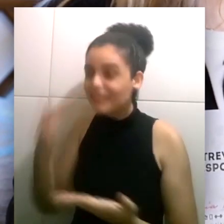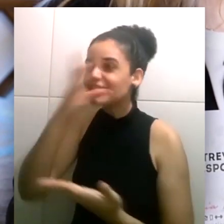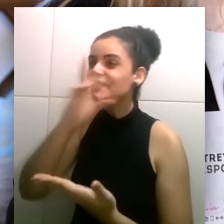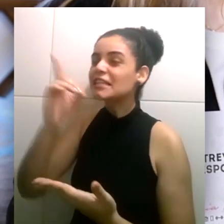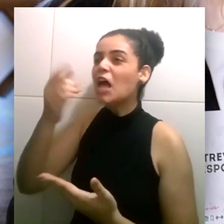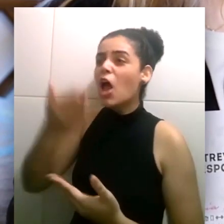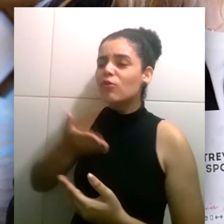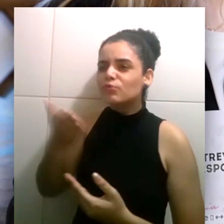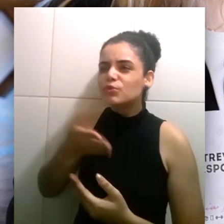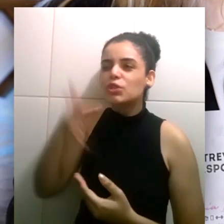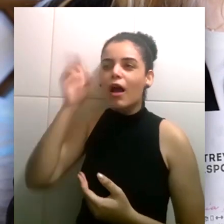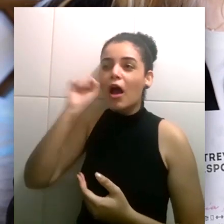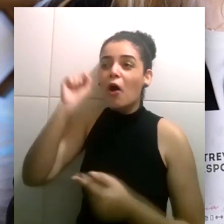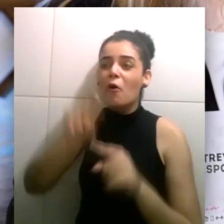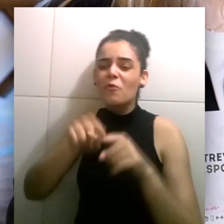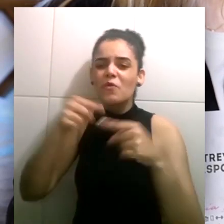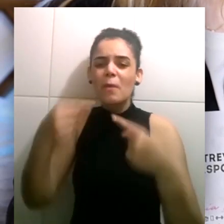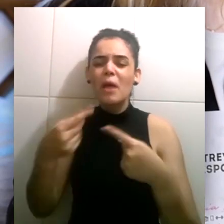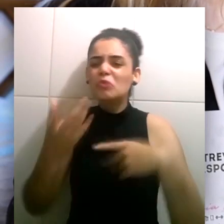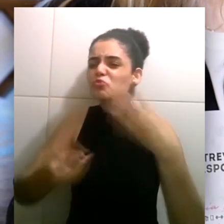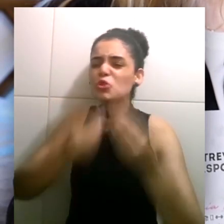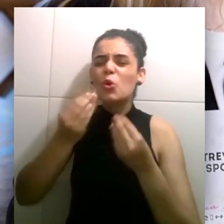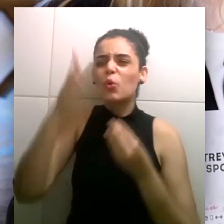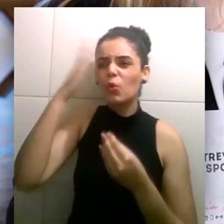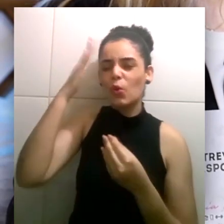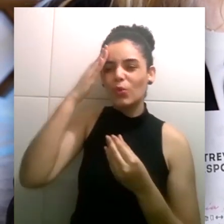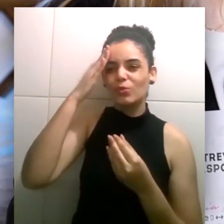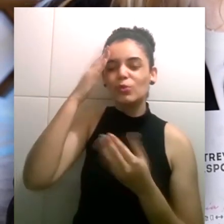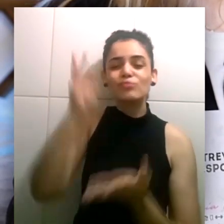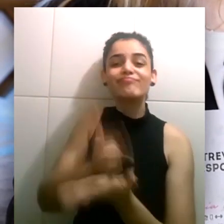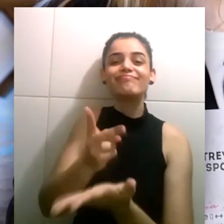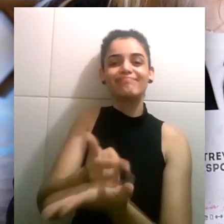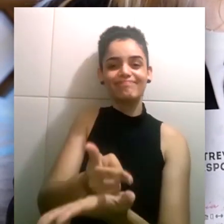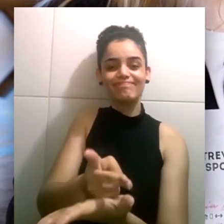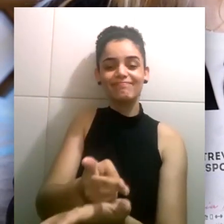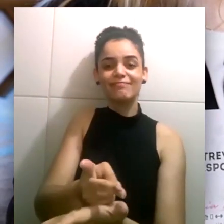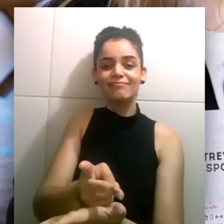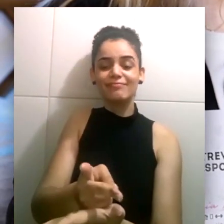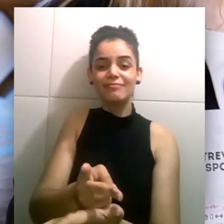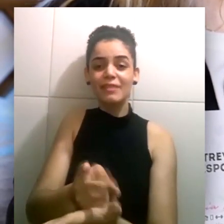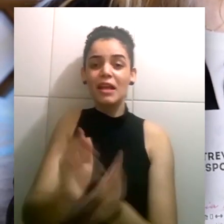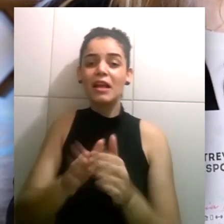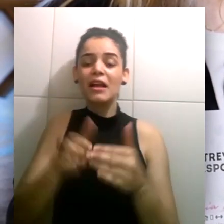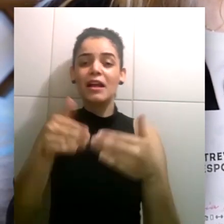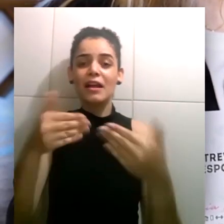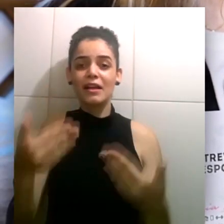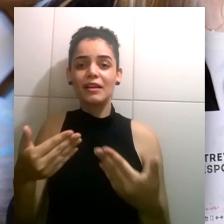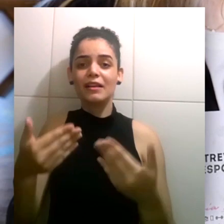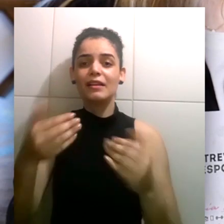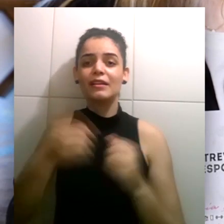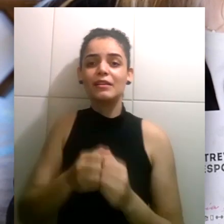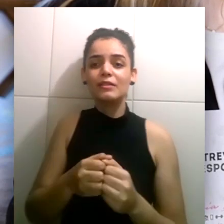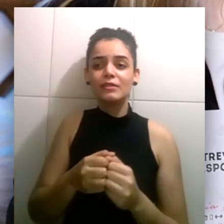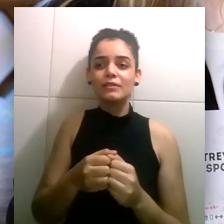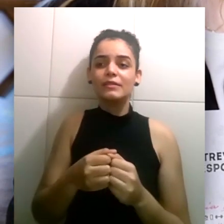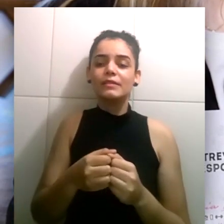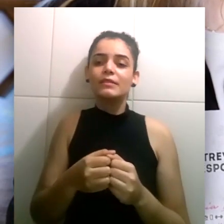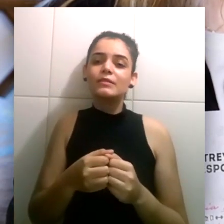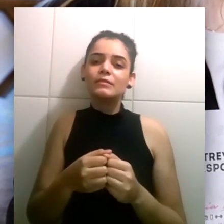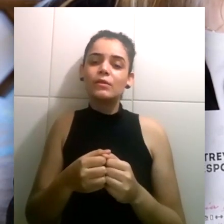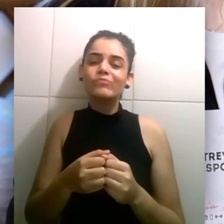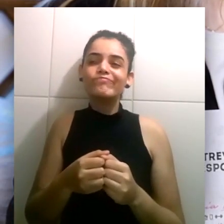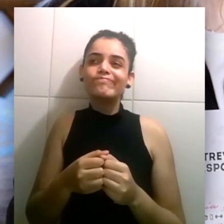adorar. Então, eu já ouvia, mas eu não sabia muito como fluir nisso. E realmente, assim, o